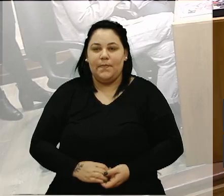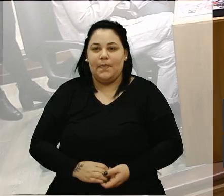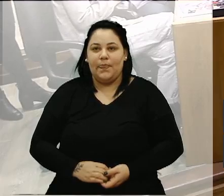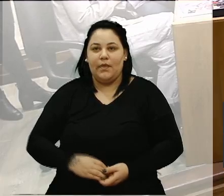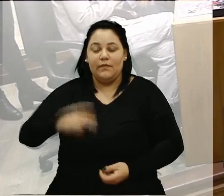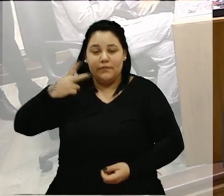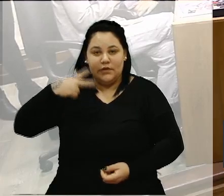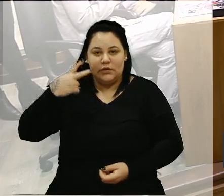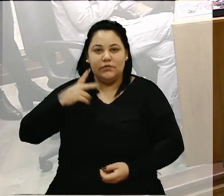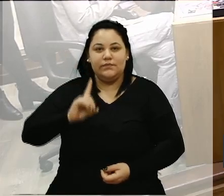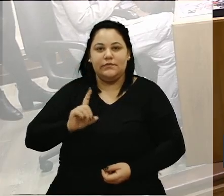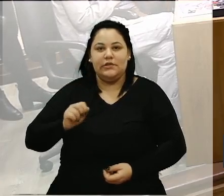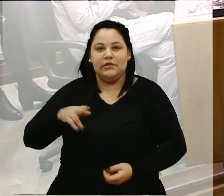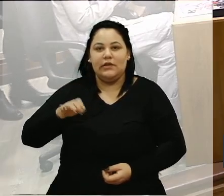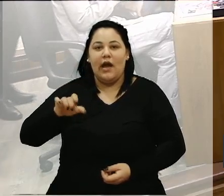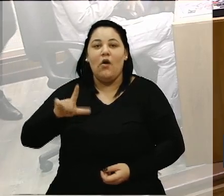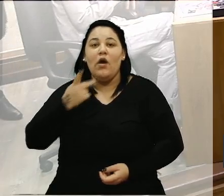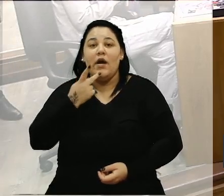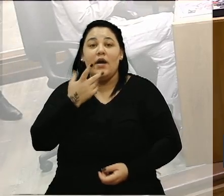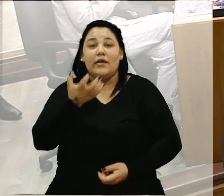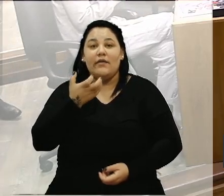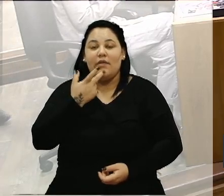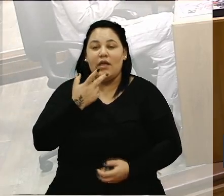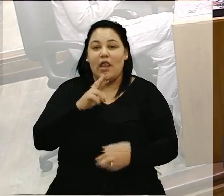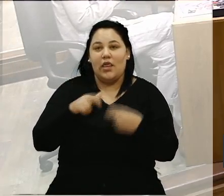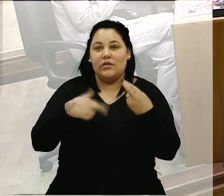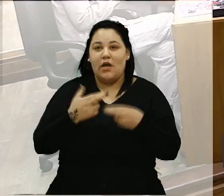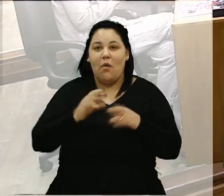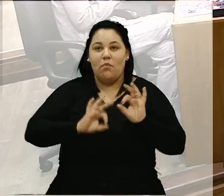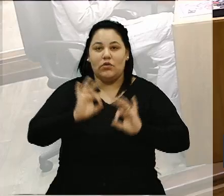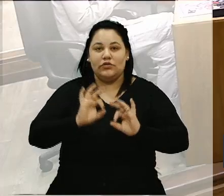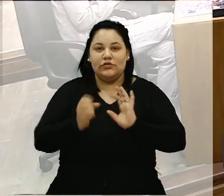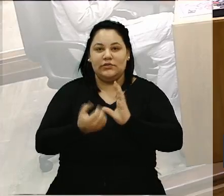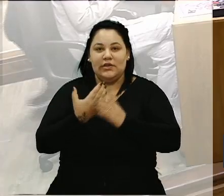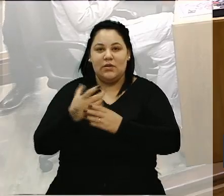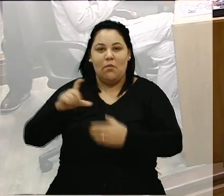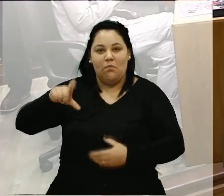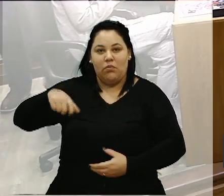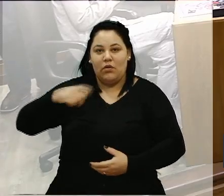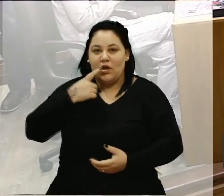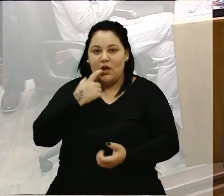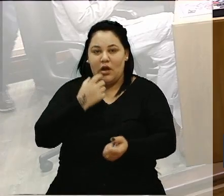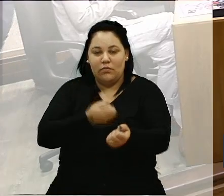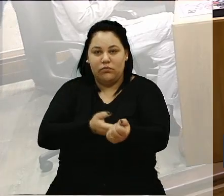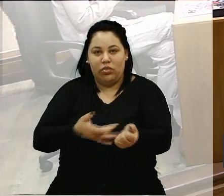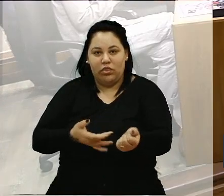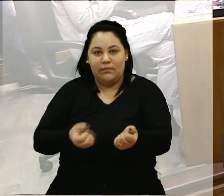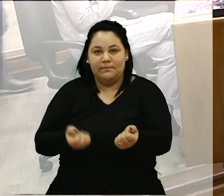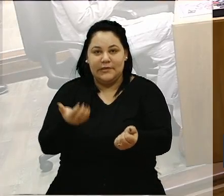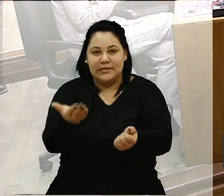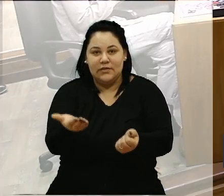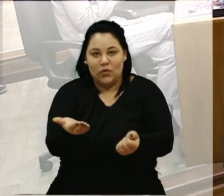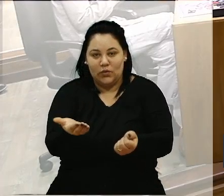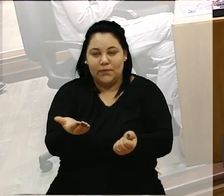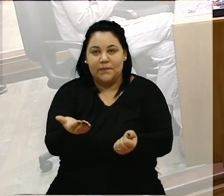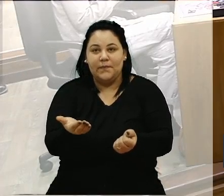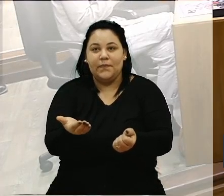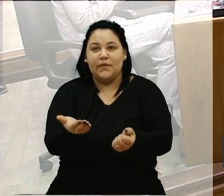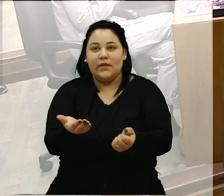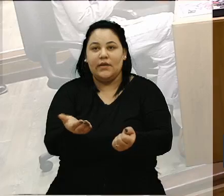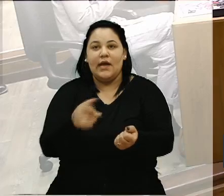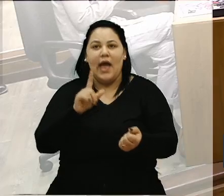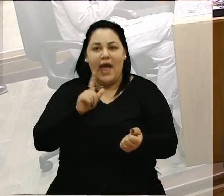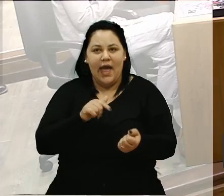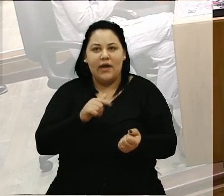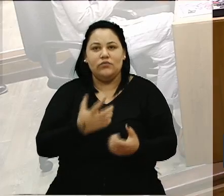vereador Daniel, né, em relação ao projeto de criação da carteira dos doadores, é uma